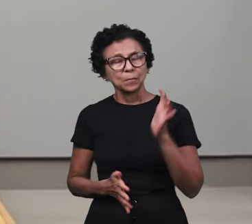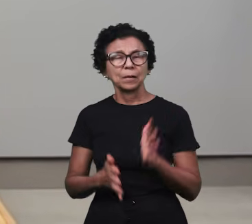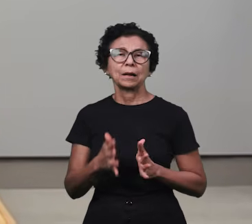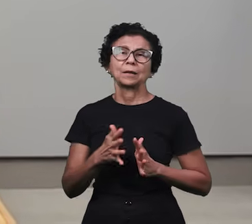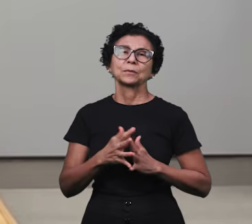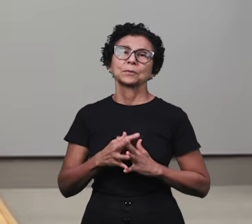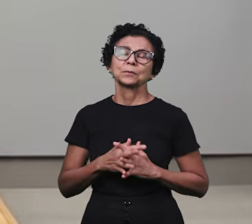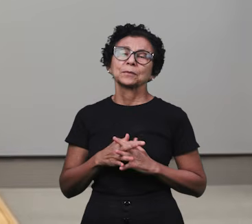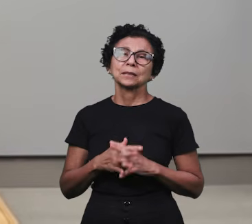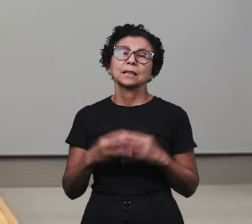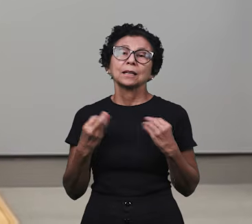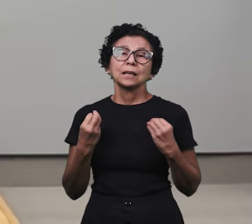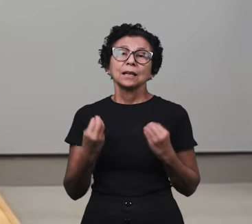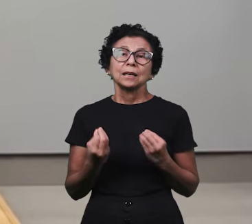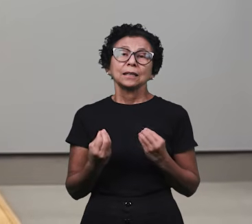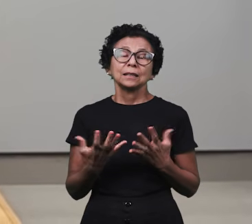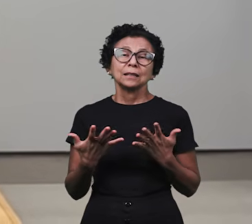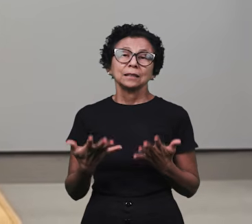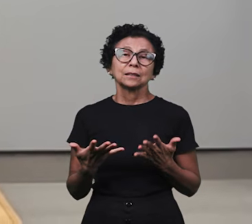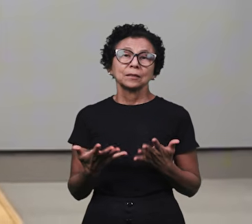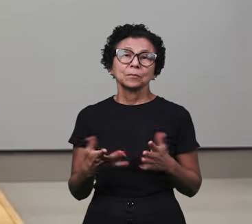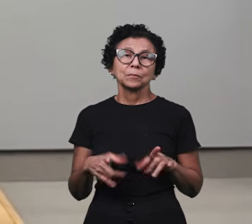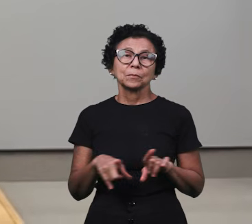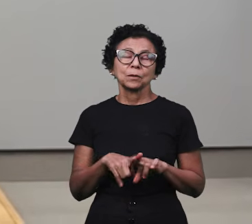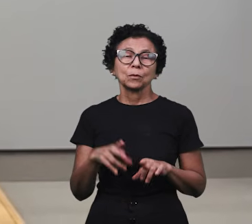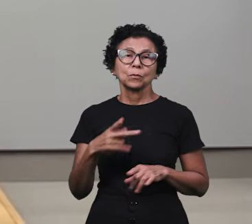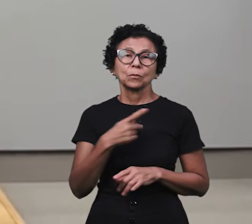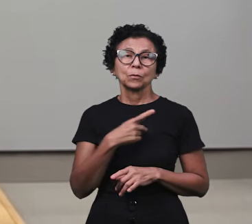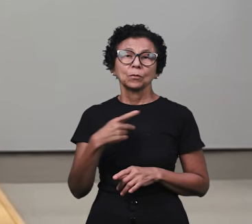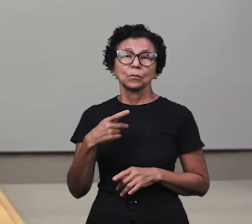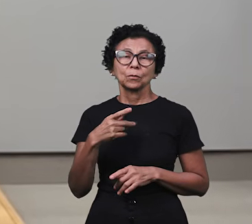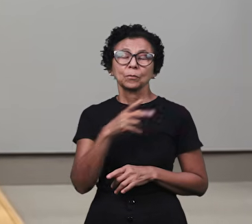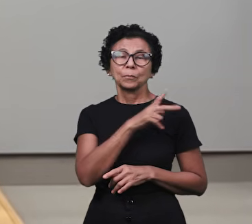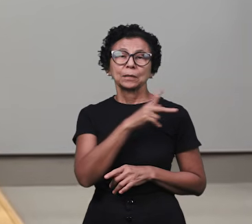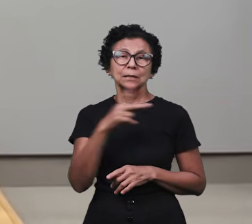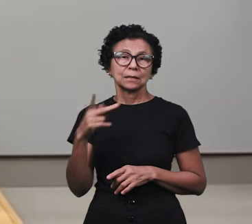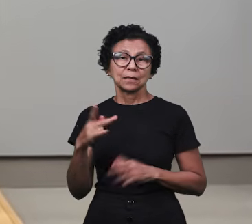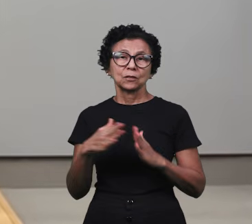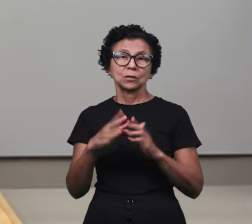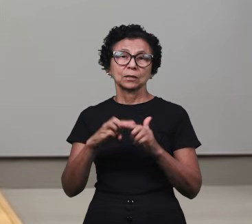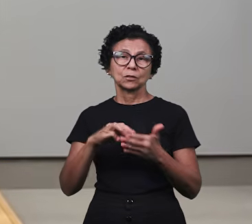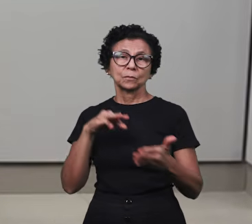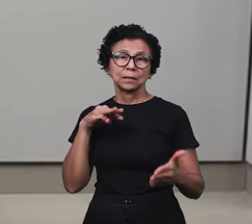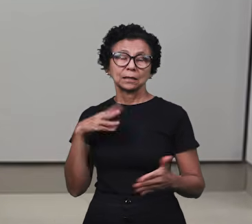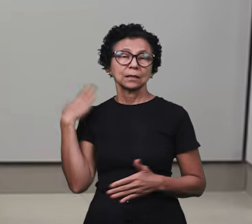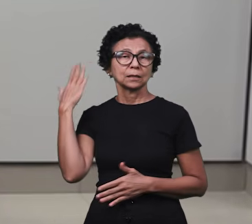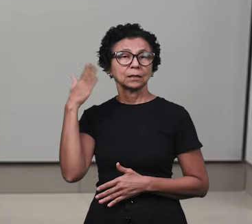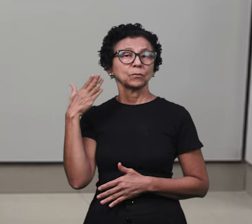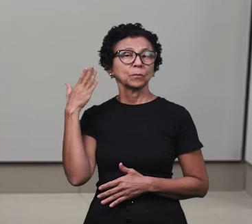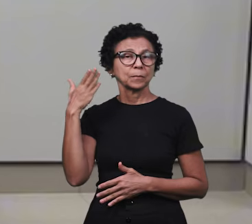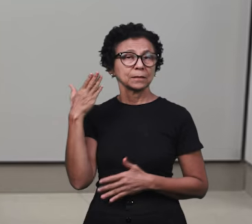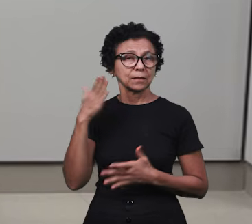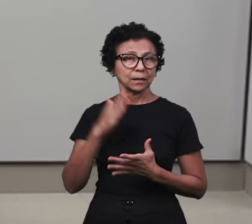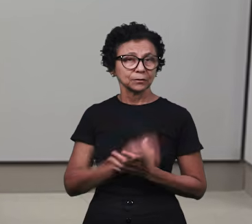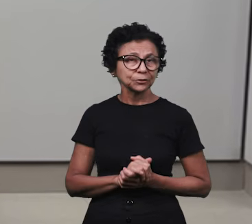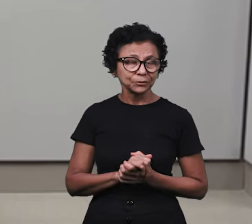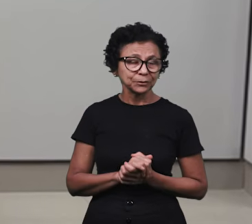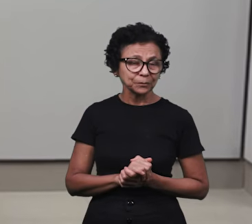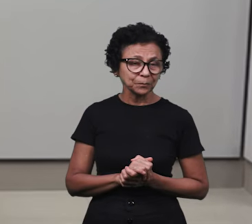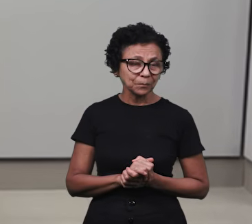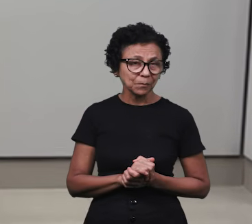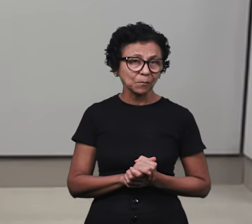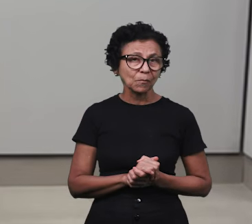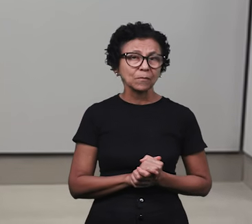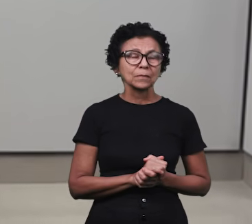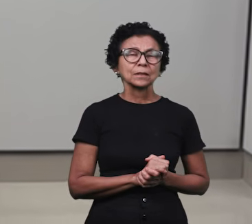Santo. A forma como a igreja recebeu a mensagem que foi gravada pelo pastor Alexandre Gueiros, a igreja foi vivificada,